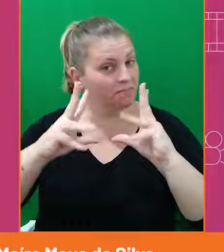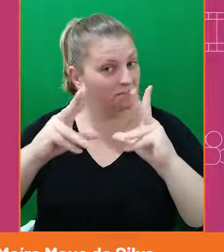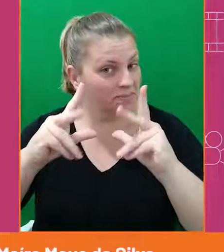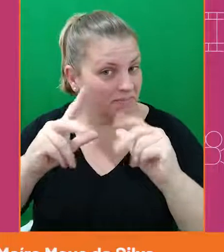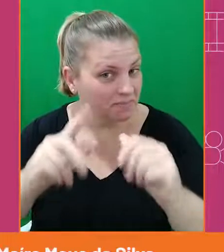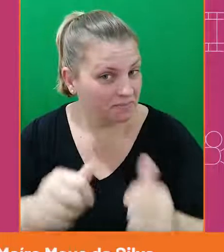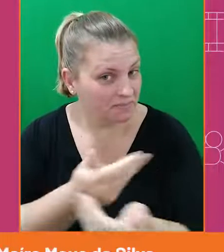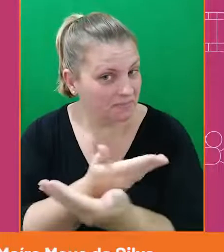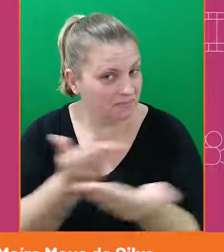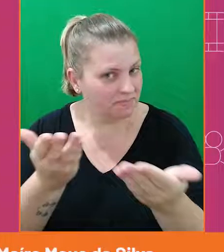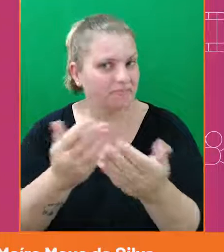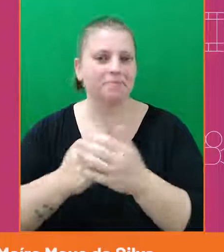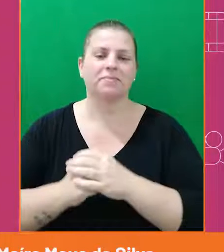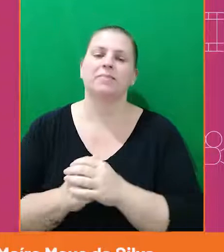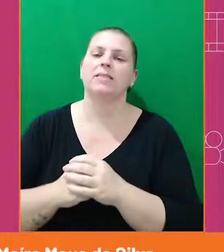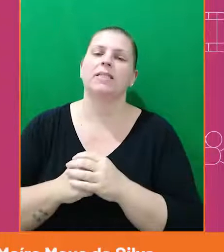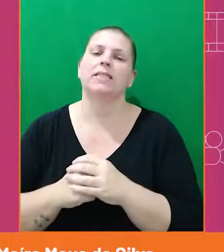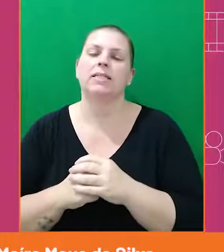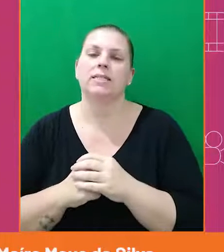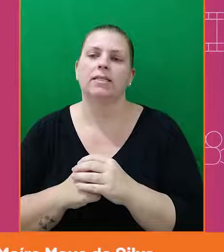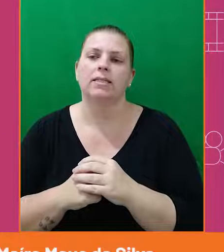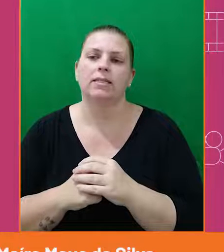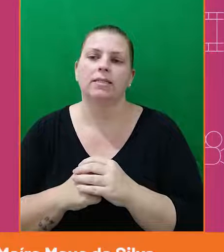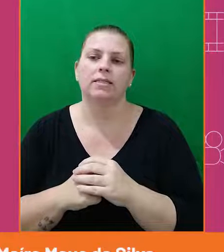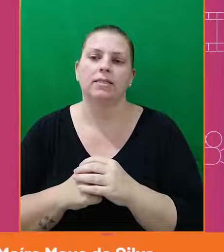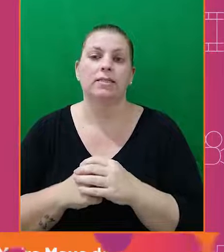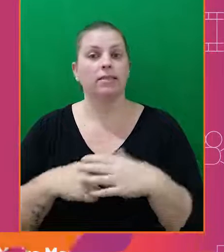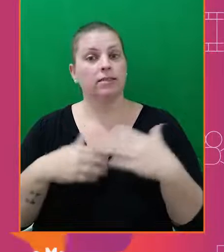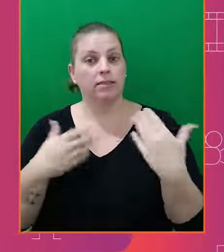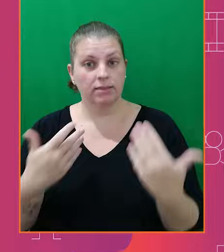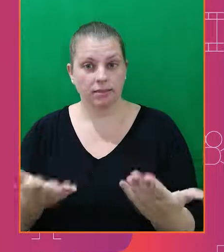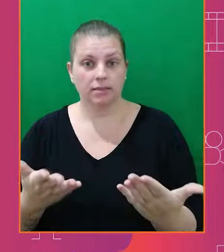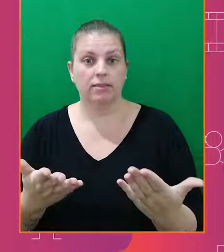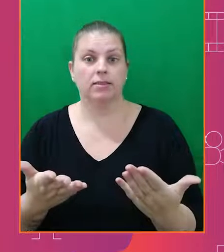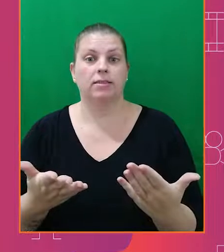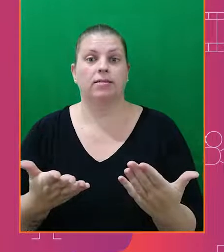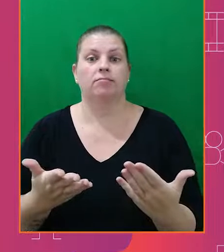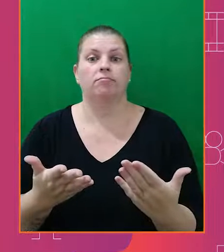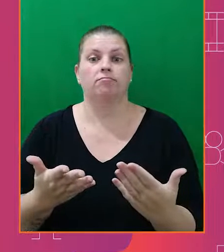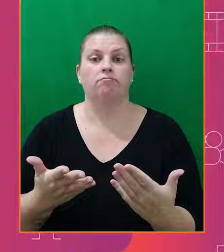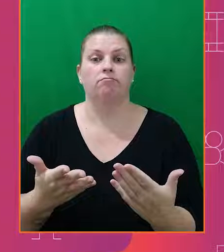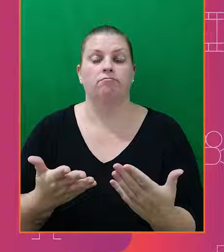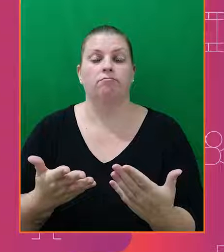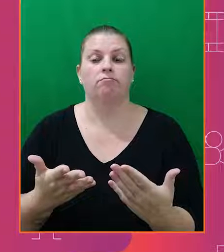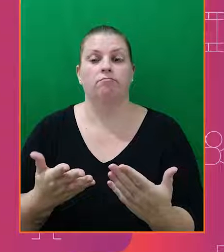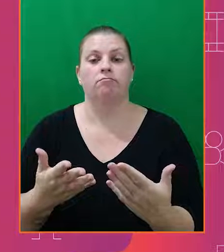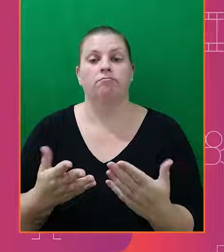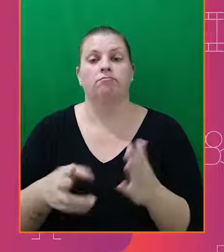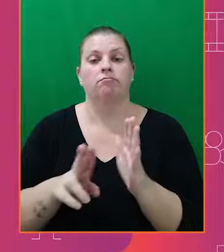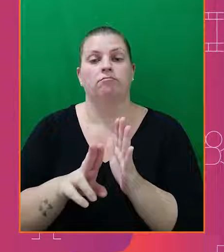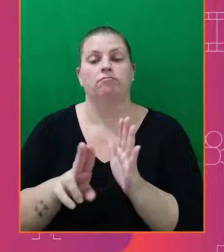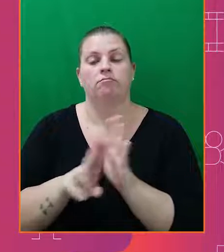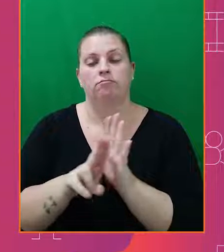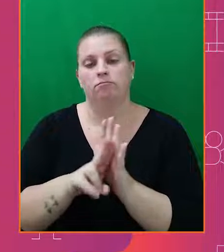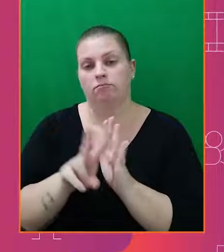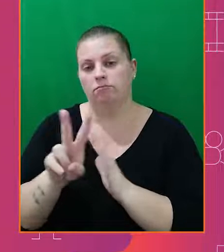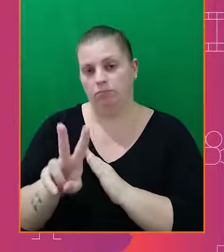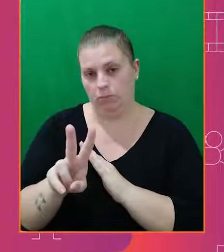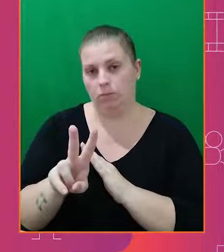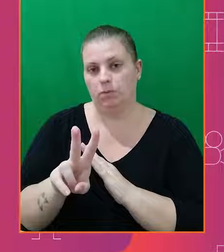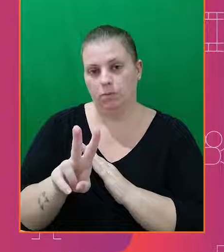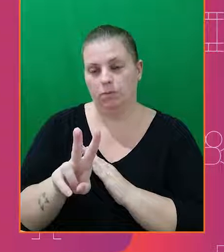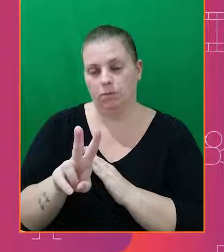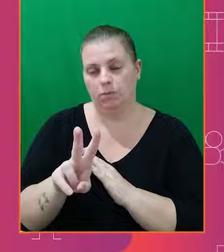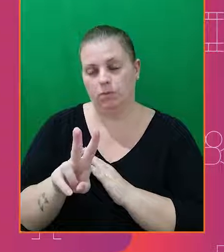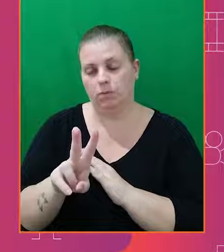Olá a todas, todos e todes. Vamos entrar então no módulo 3, que vamos falar sobre roteiro, e na unidade